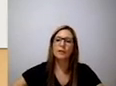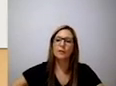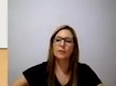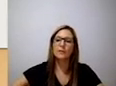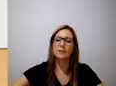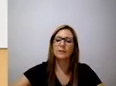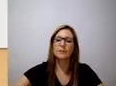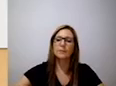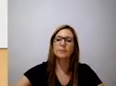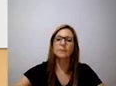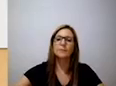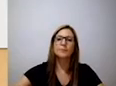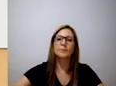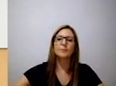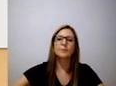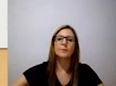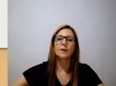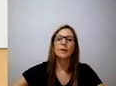informações relevantes.